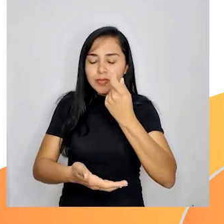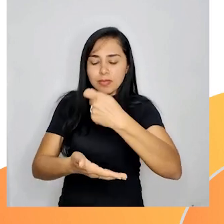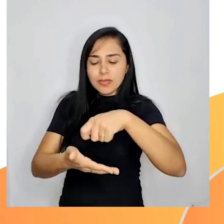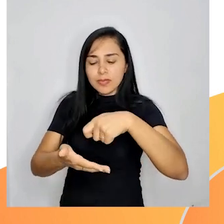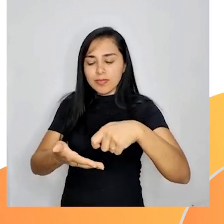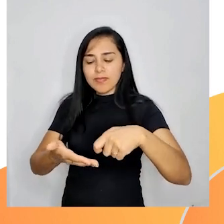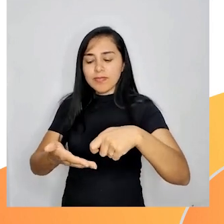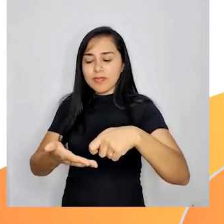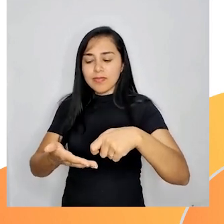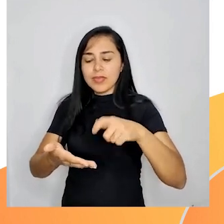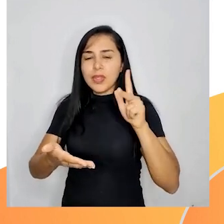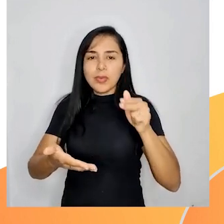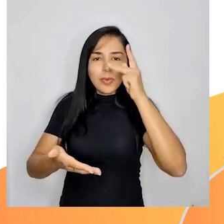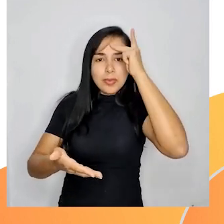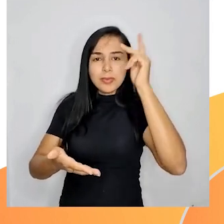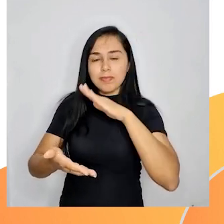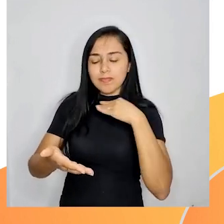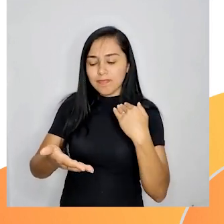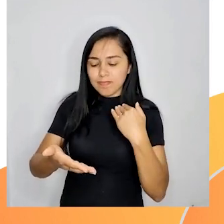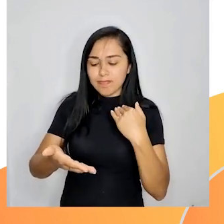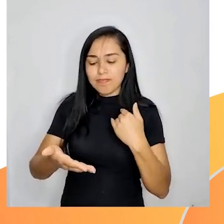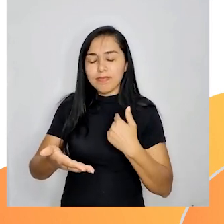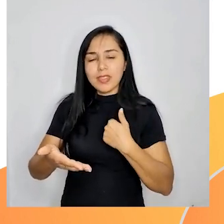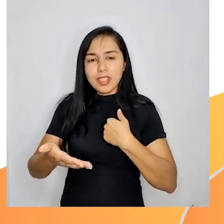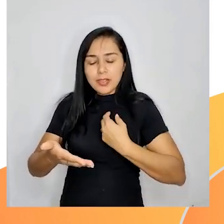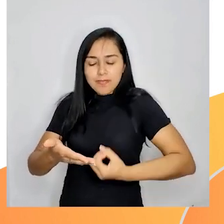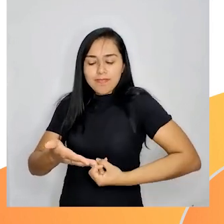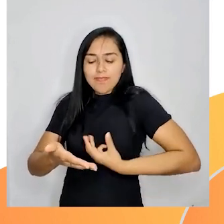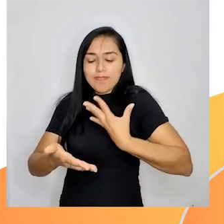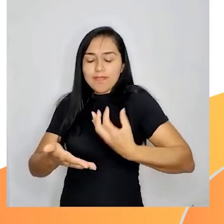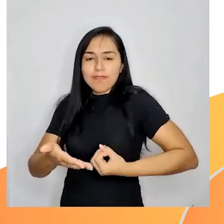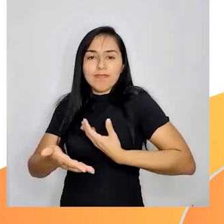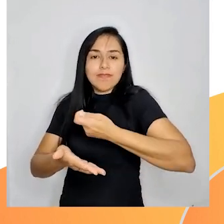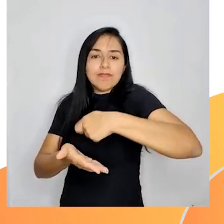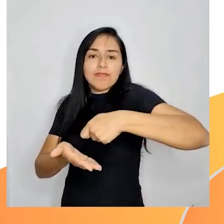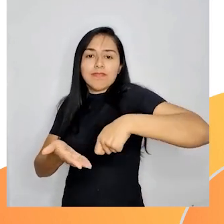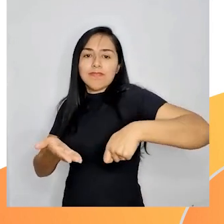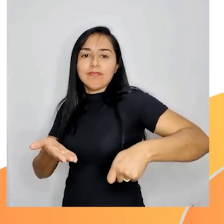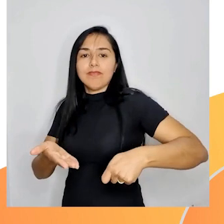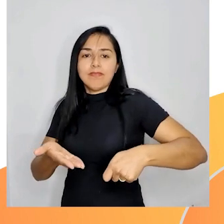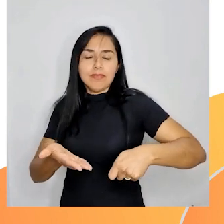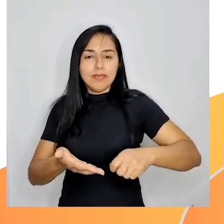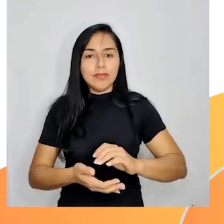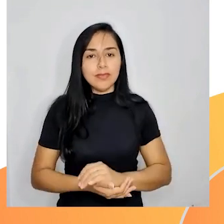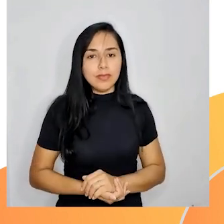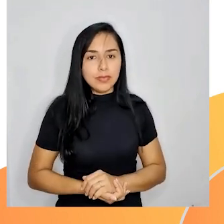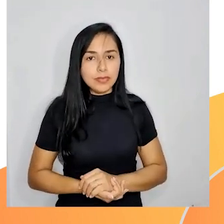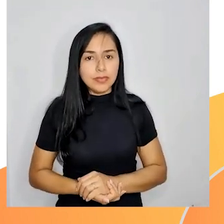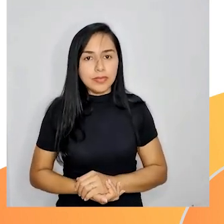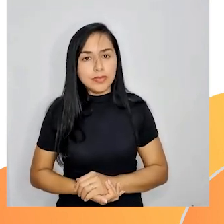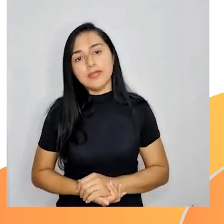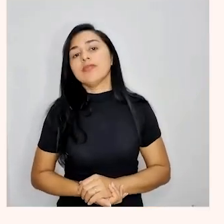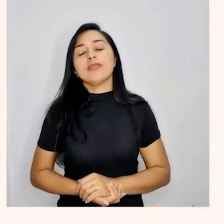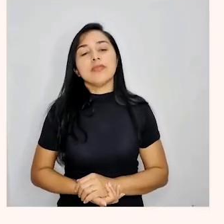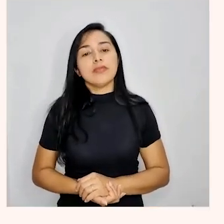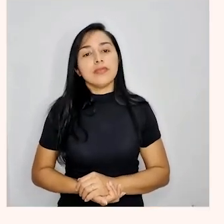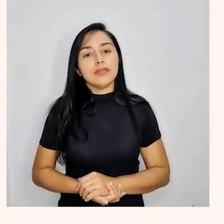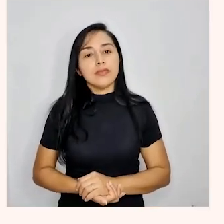faço versos como quem chora. Eu faço versos como quem morre. Manuel